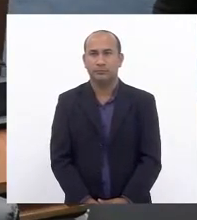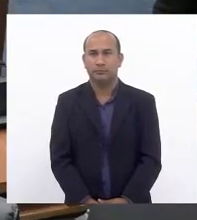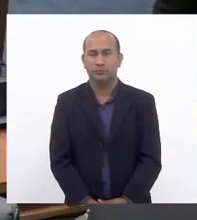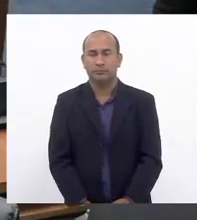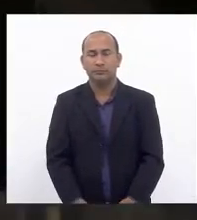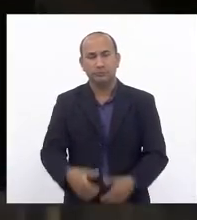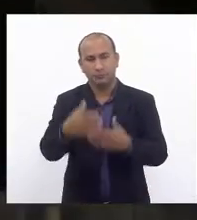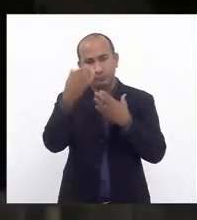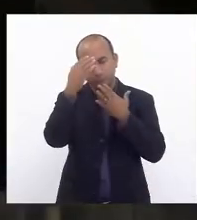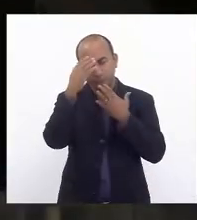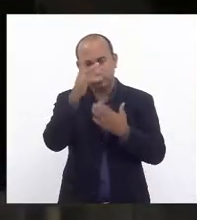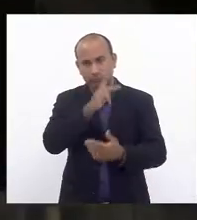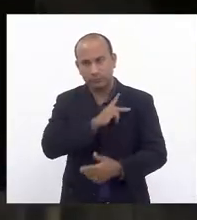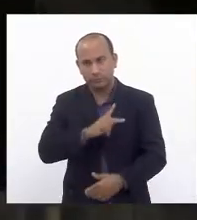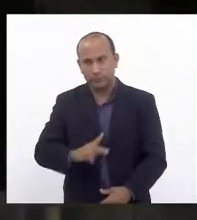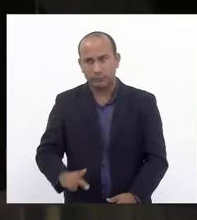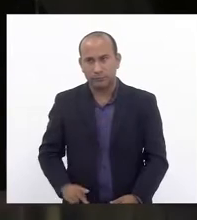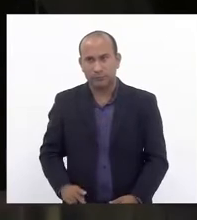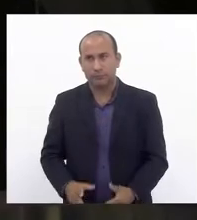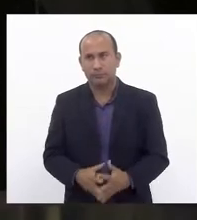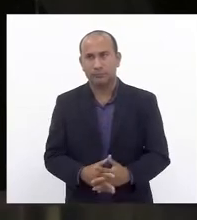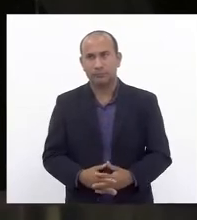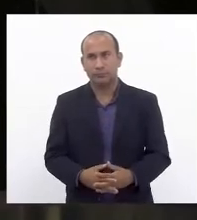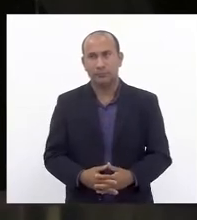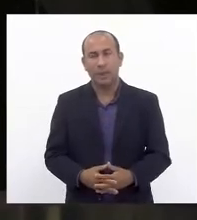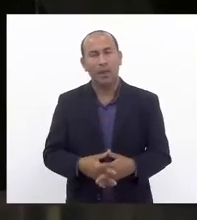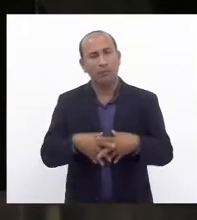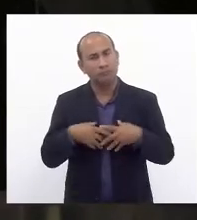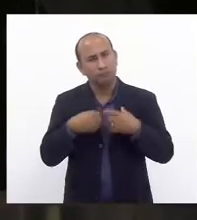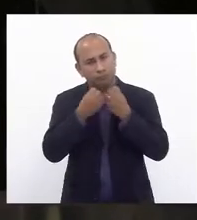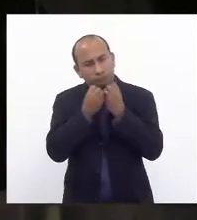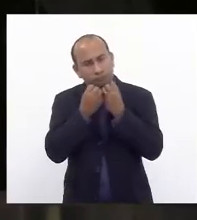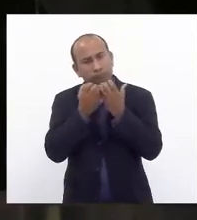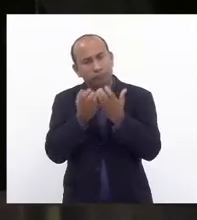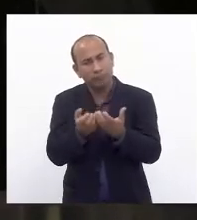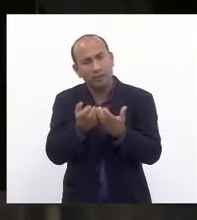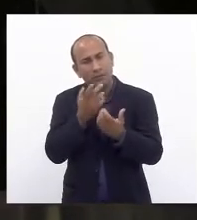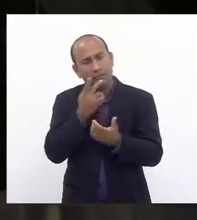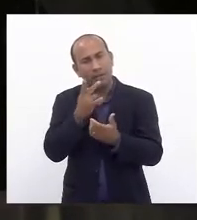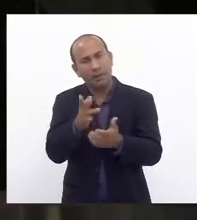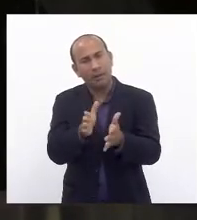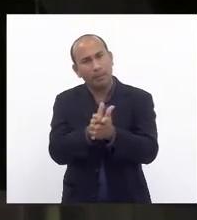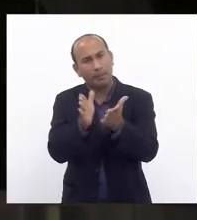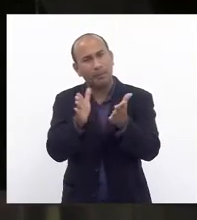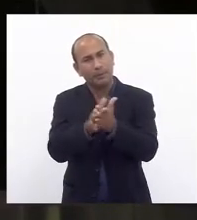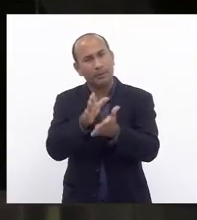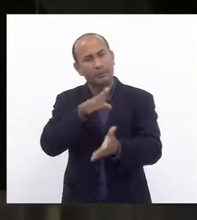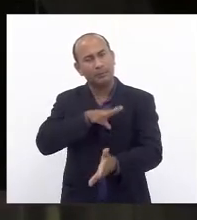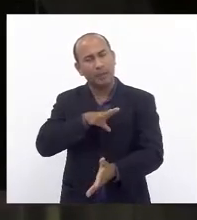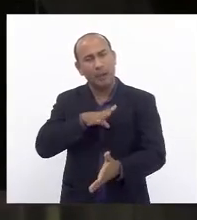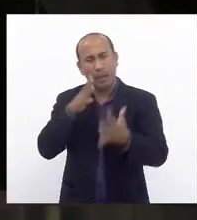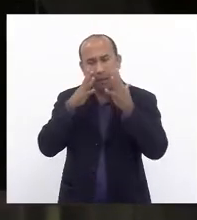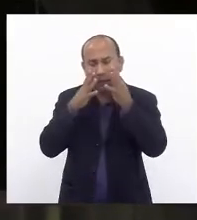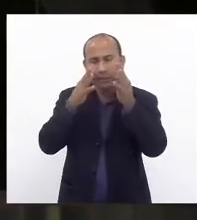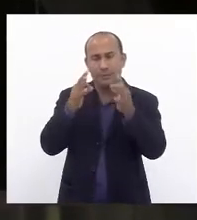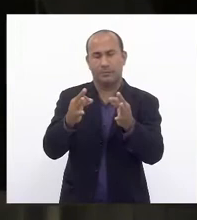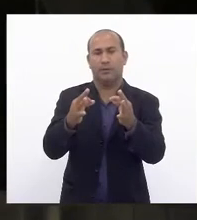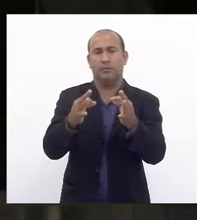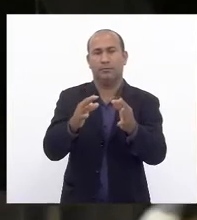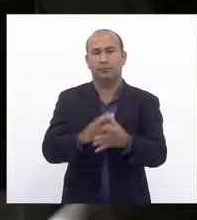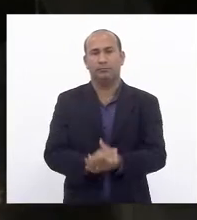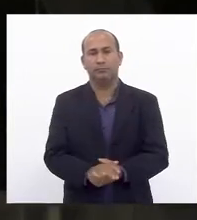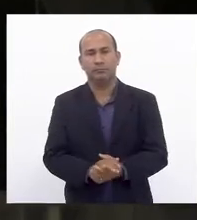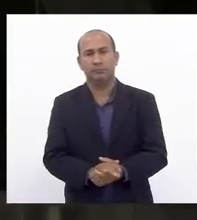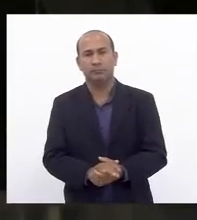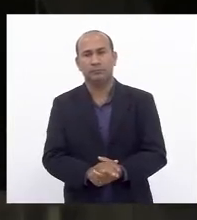Obrigado, presidente. Presidente, eu confesso que quando eu ouvi sobre essa questão da pobreza menstrual, me chamou bastante atenção.